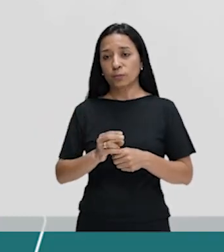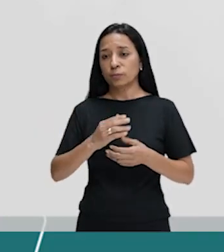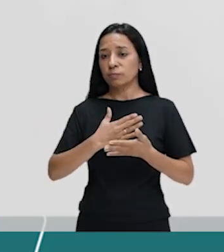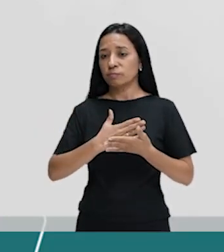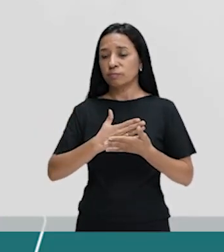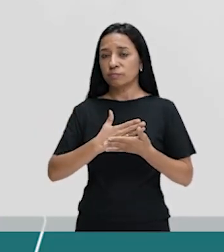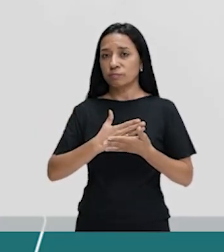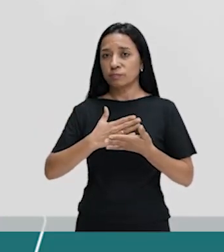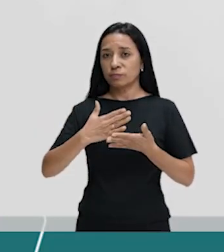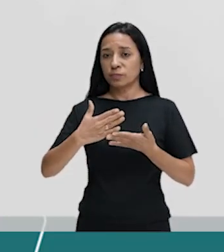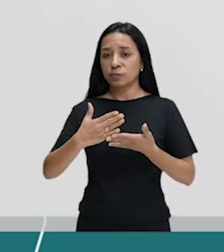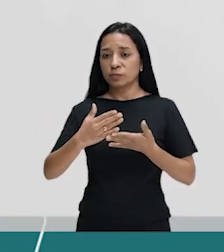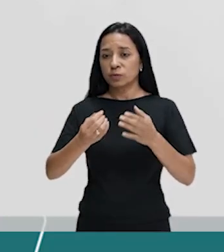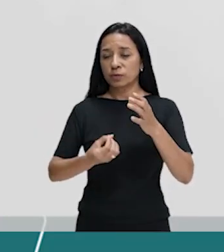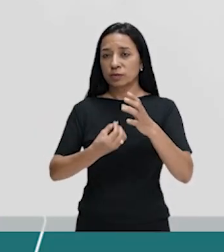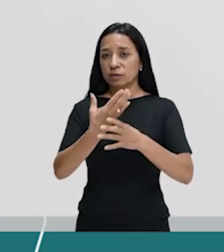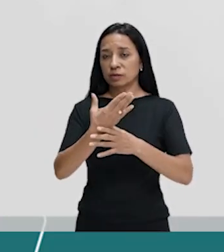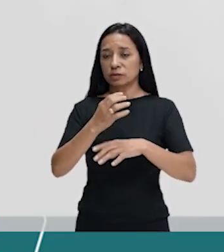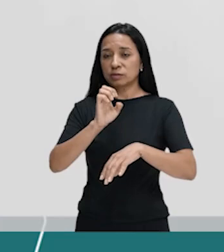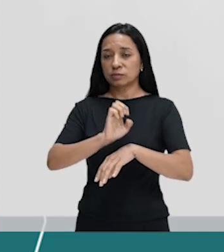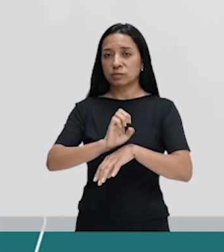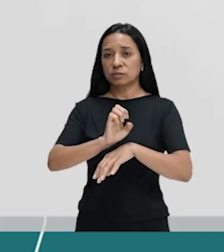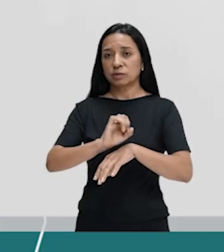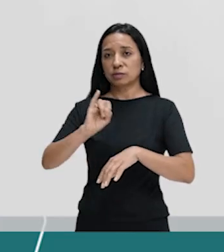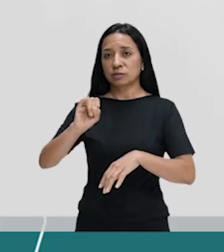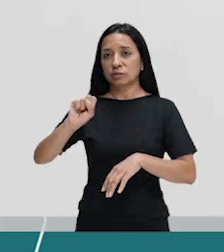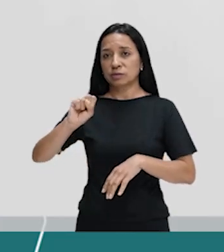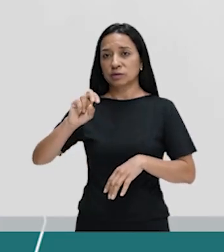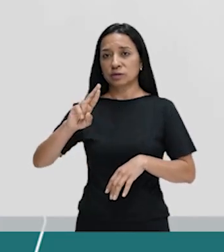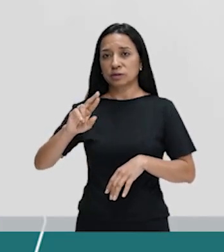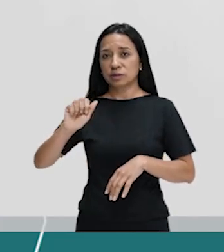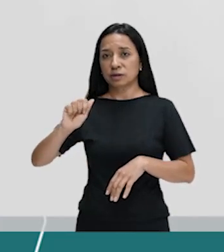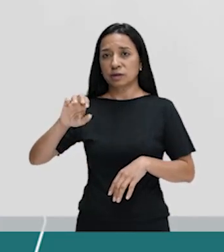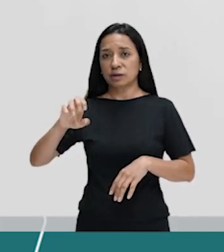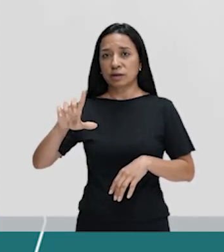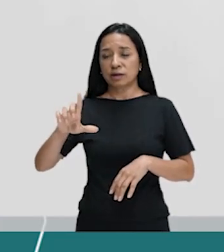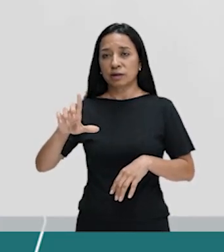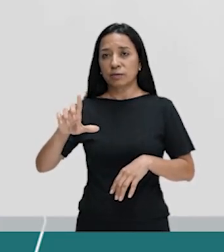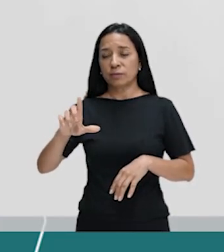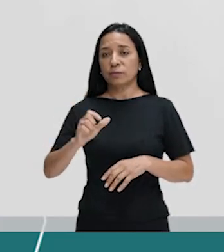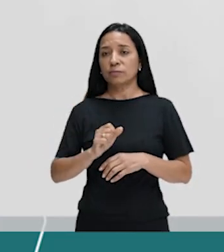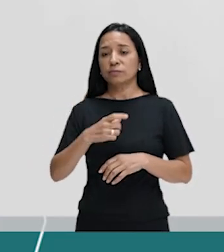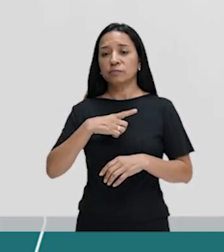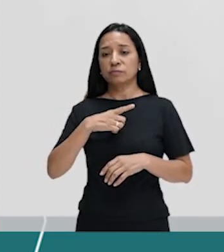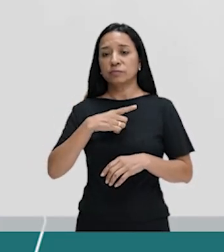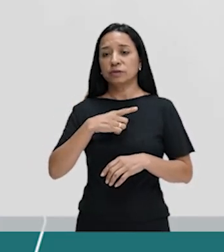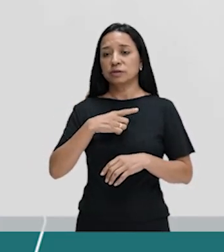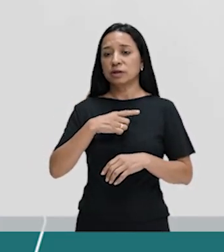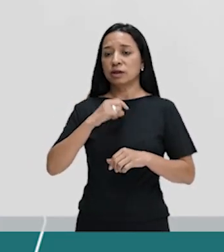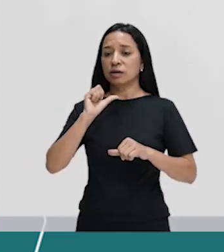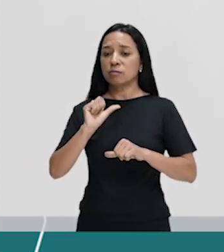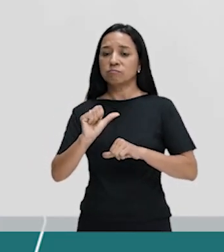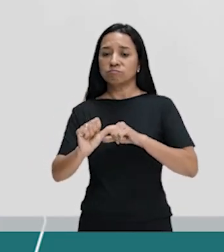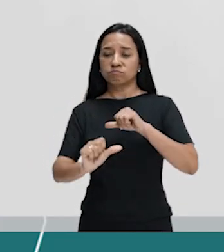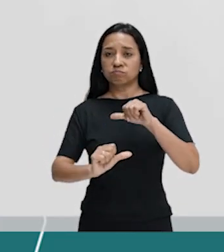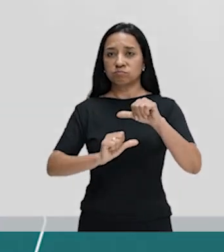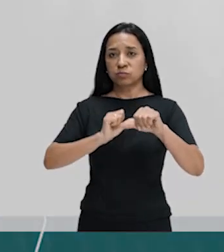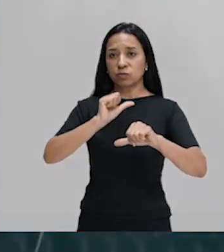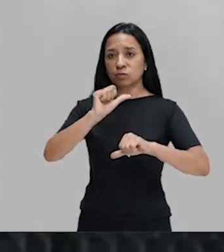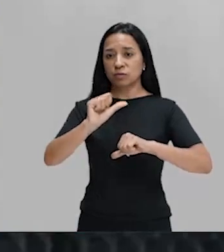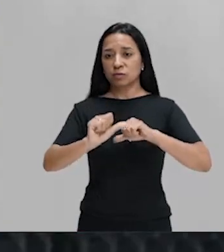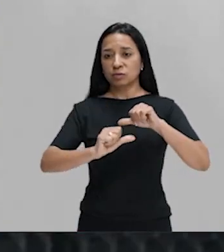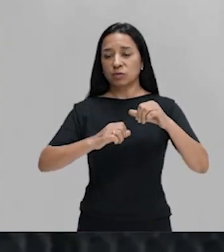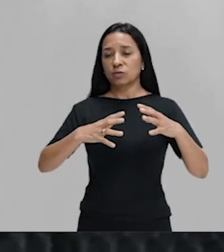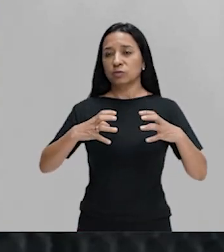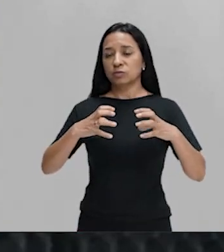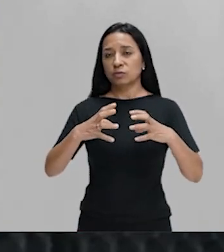Israel, o que se tem é um desdobramento de conflitos que continuam até hoje